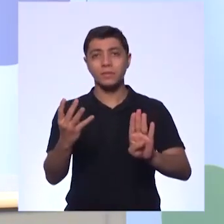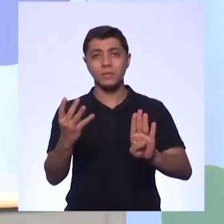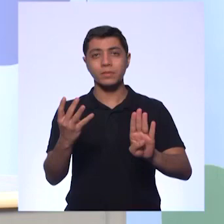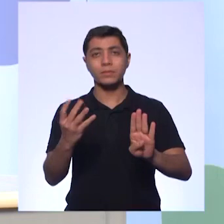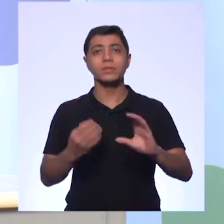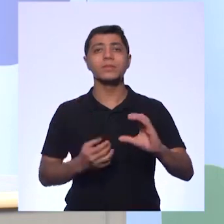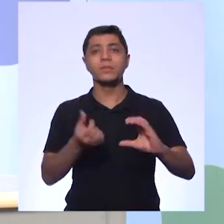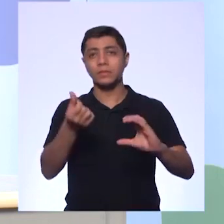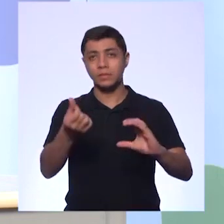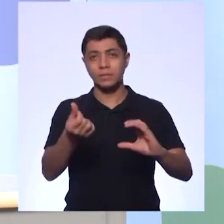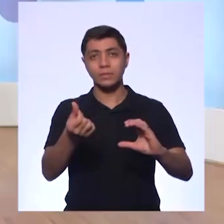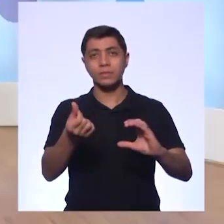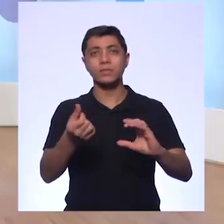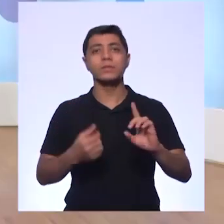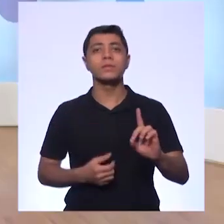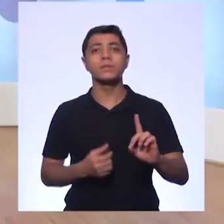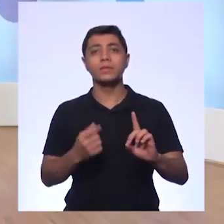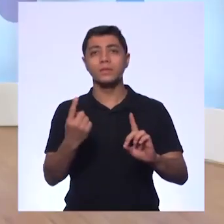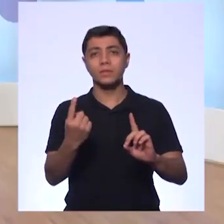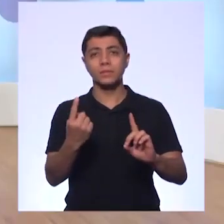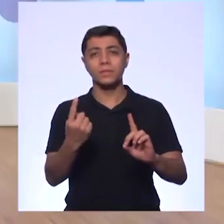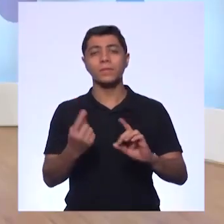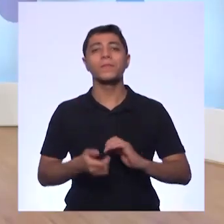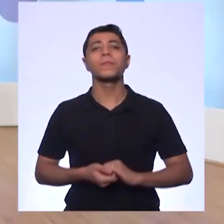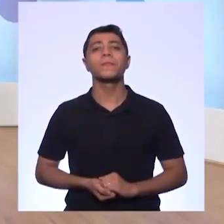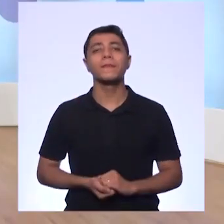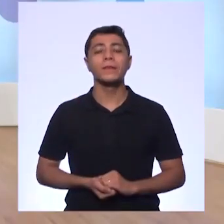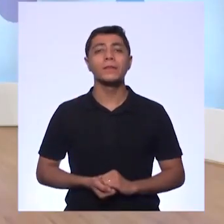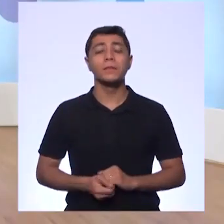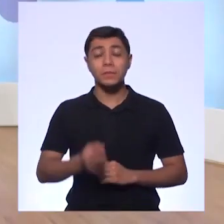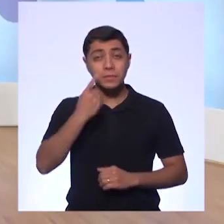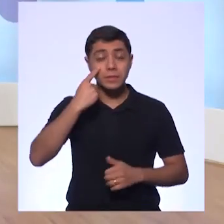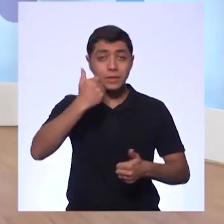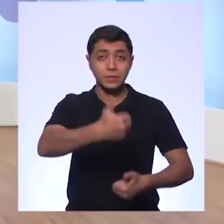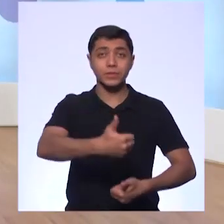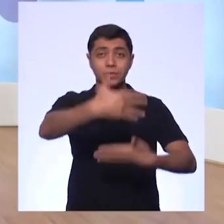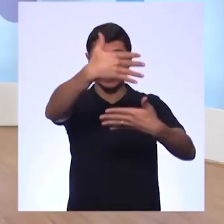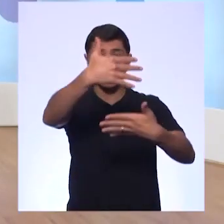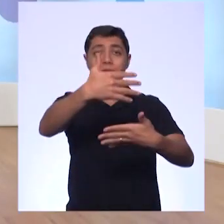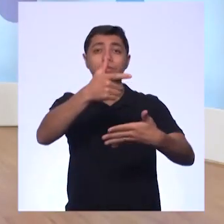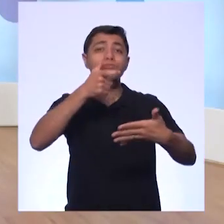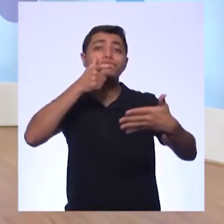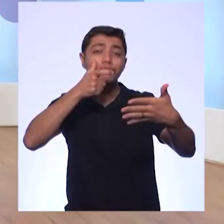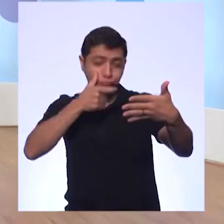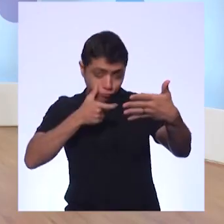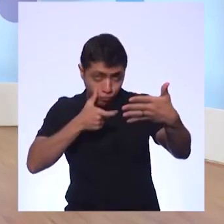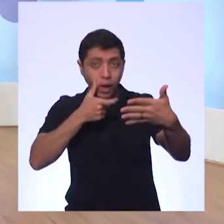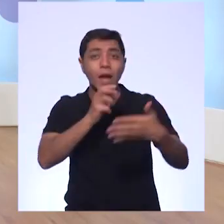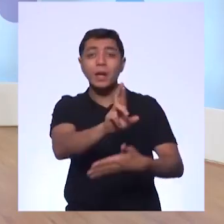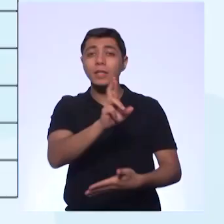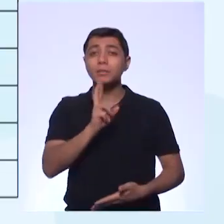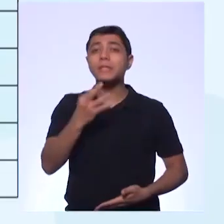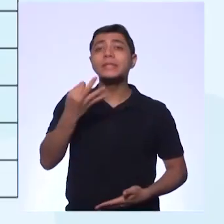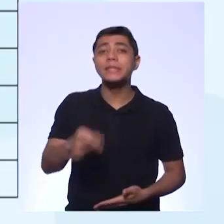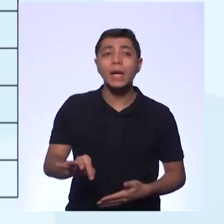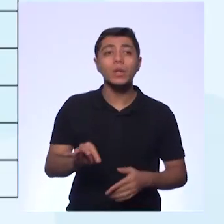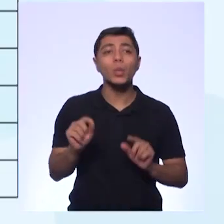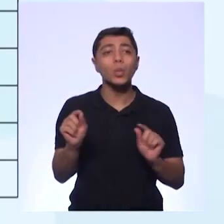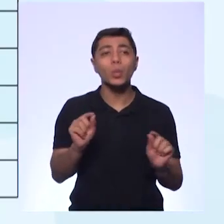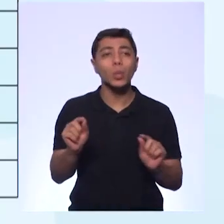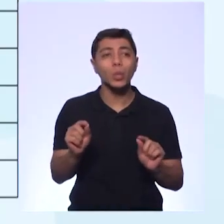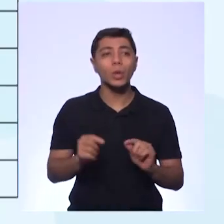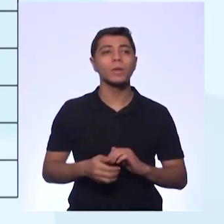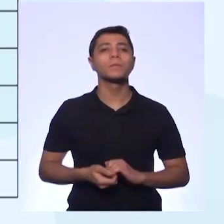D1. Certo. Vamos dar uma olhadinha então no chat qual seriam as respostas corretas aqui. Então a gente tem lá, ó, a letra A está